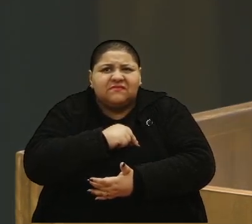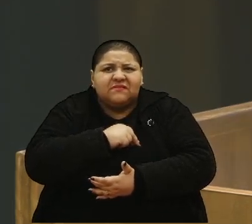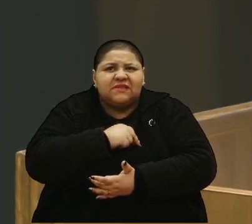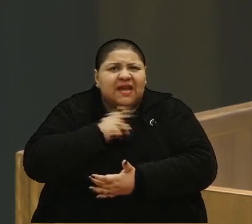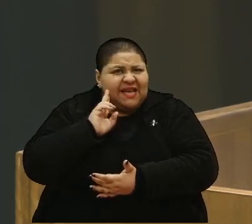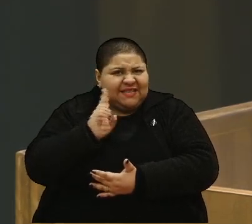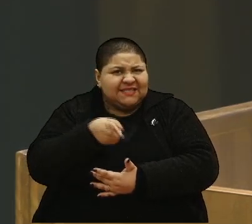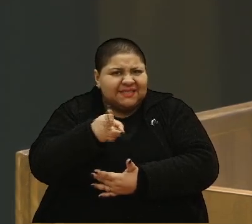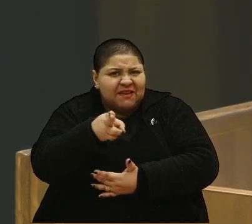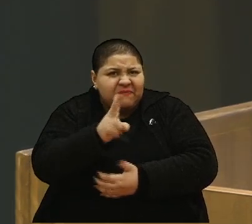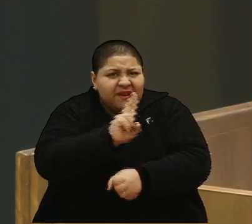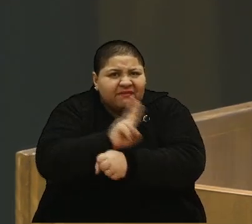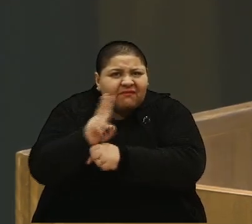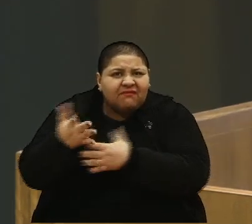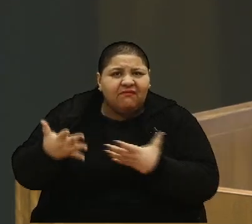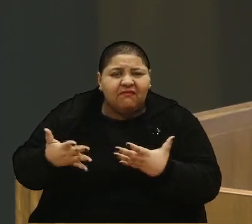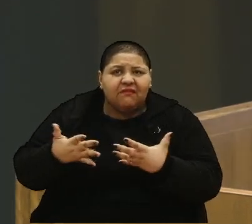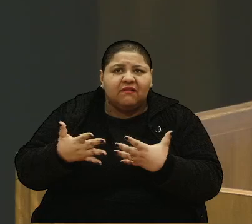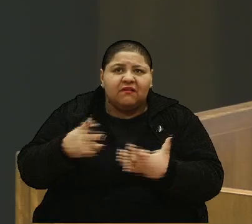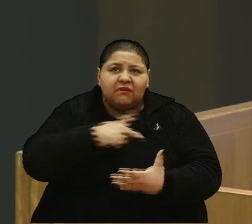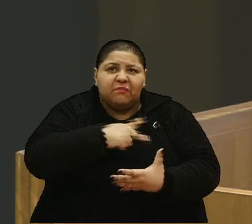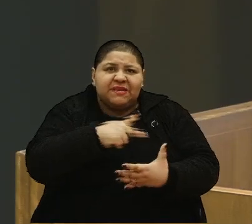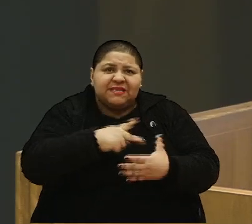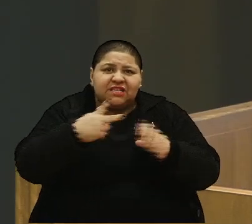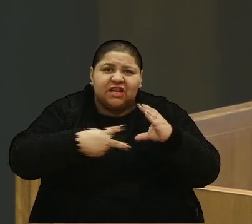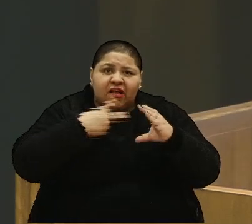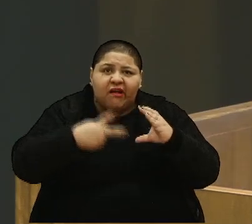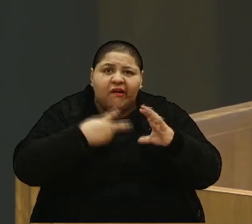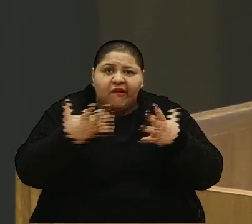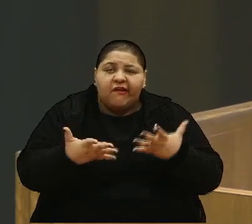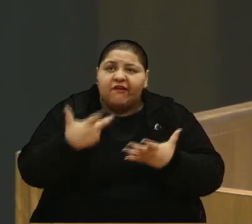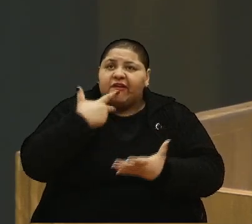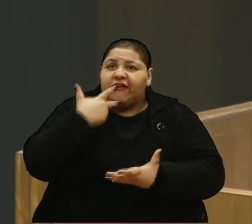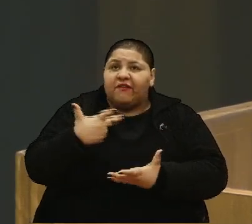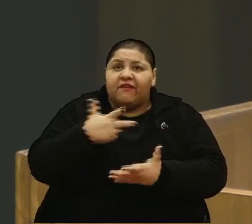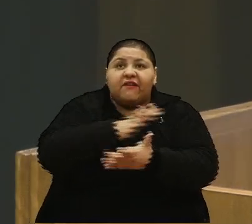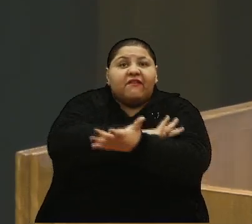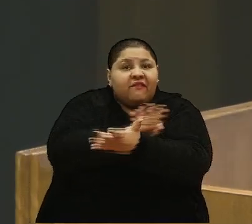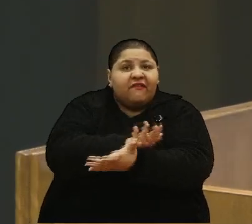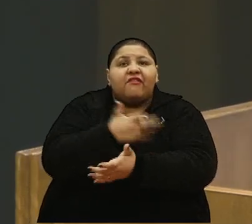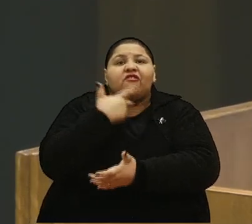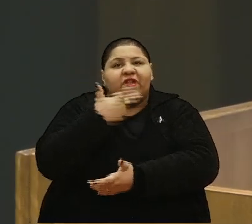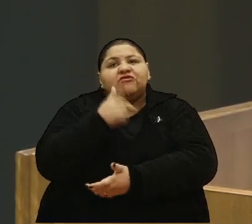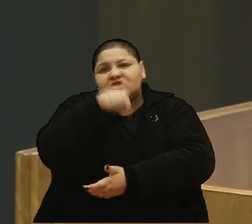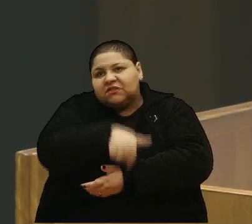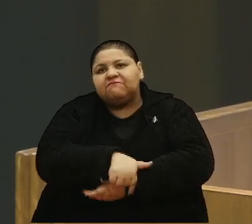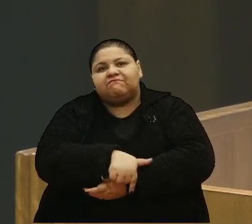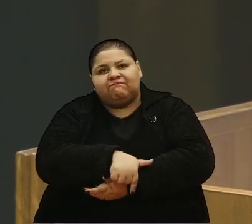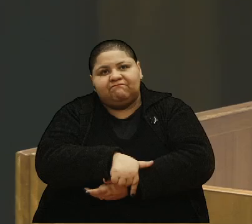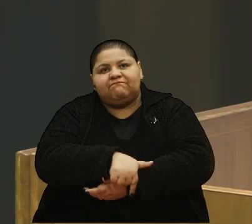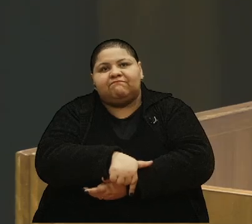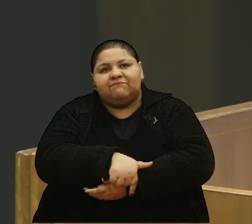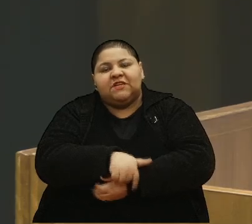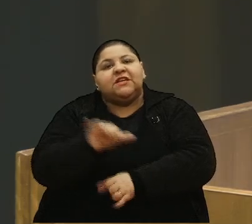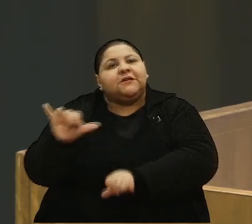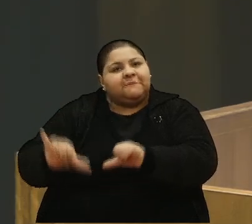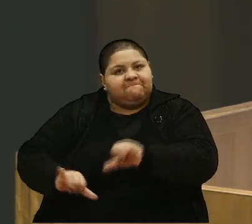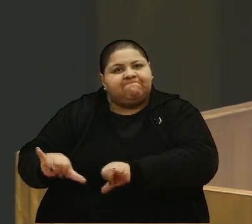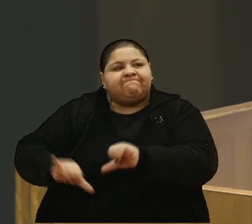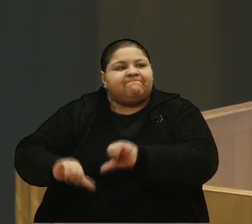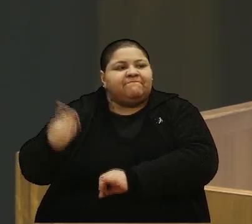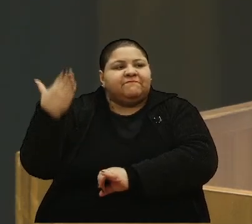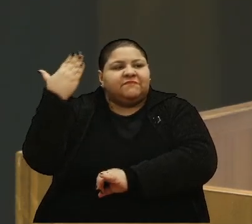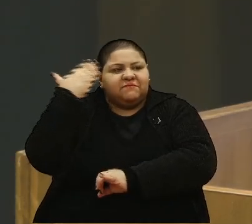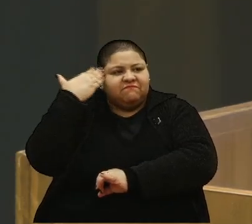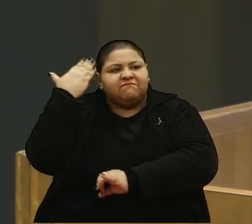sempre esse tratamento aqui para o presidente da Câmara. Então, quando eu estou falando de racismo, eu estou falando disso. E quem sofre sabe como